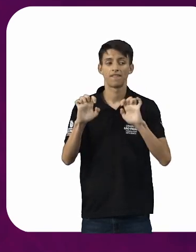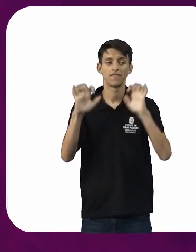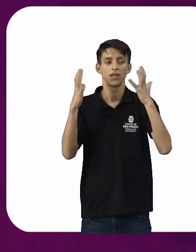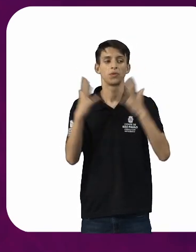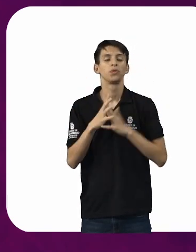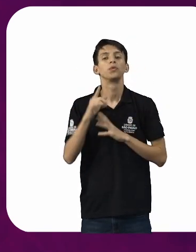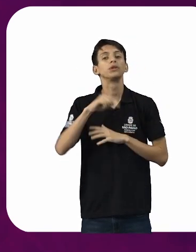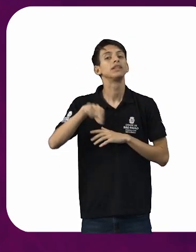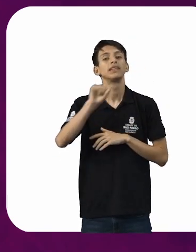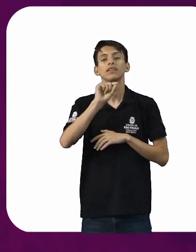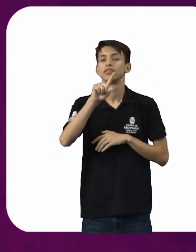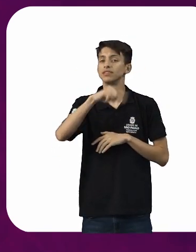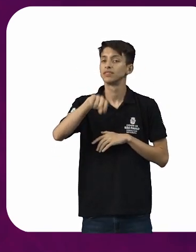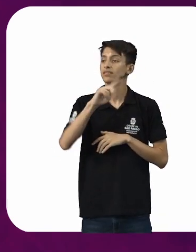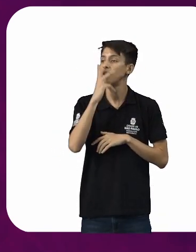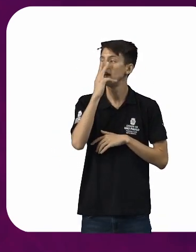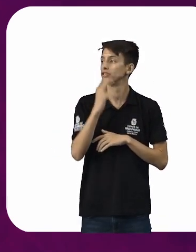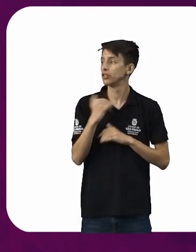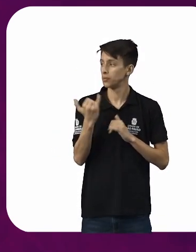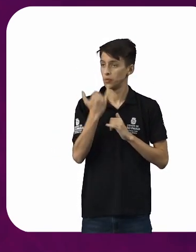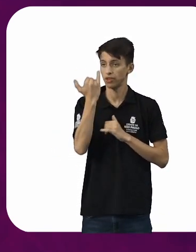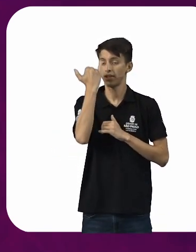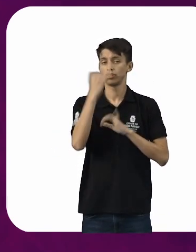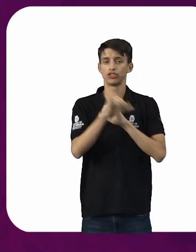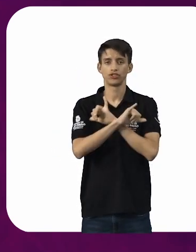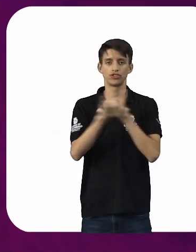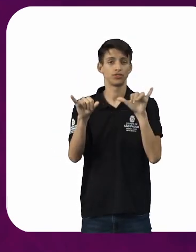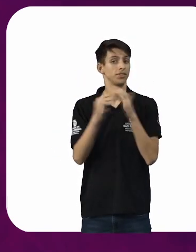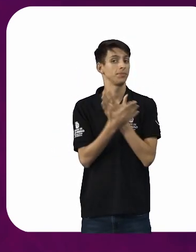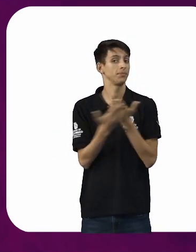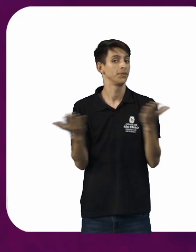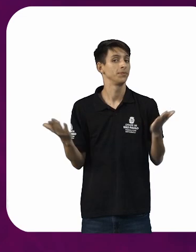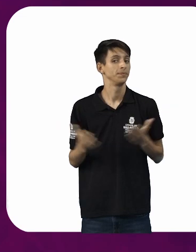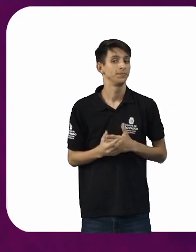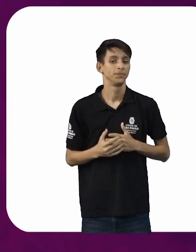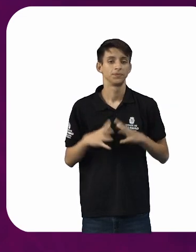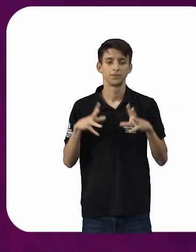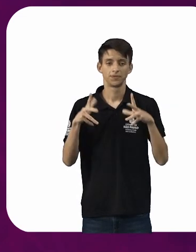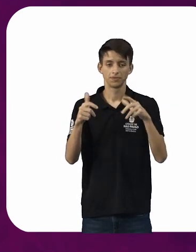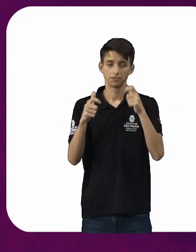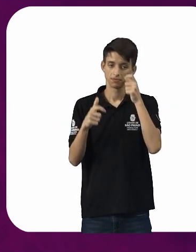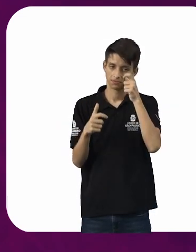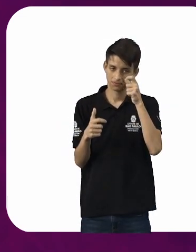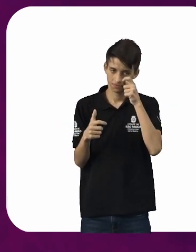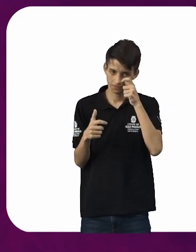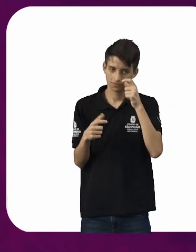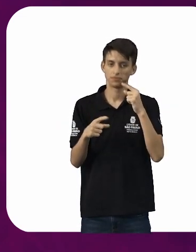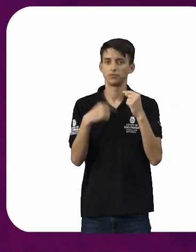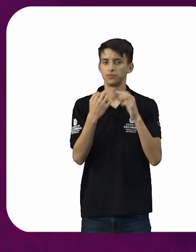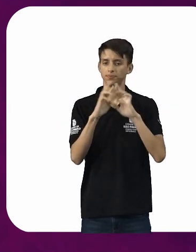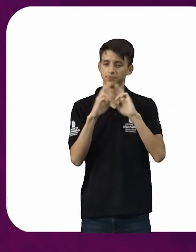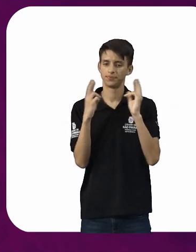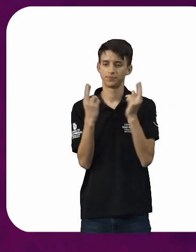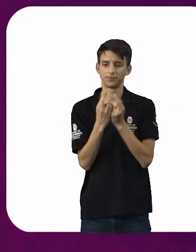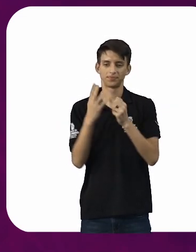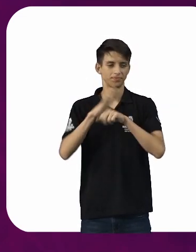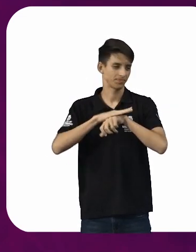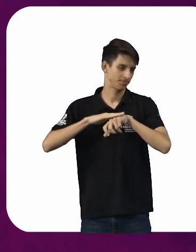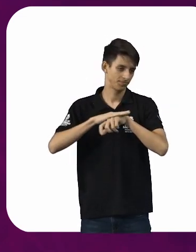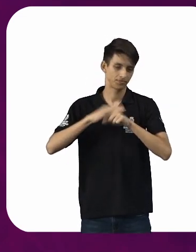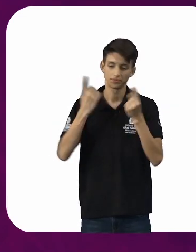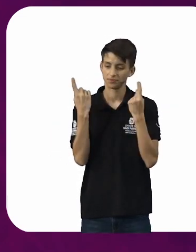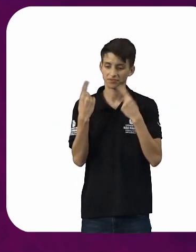vocês acham importante deixar de recado aqui para todo mundo que acompanha o nosso evento, que é a Roda de Combate ao Assédio